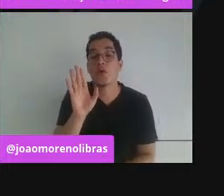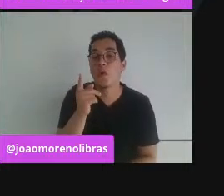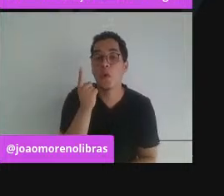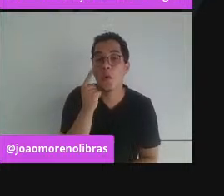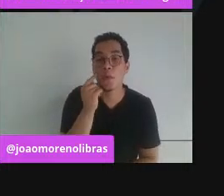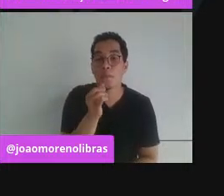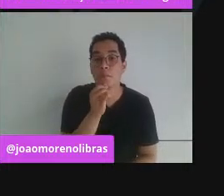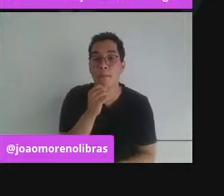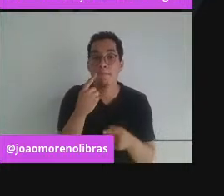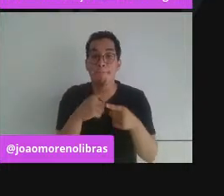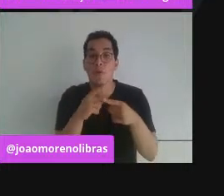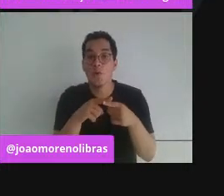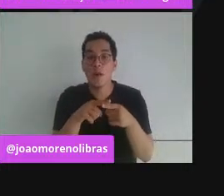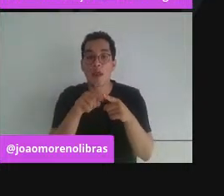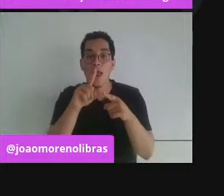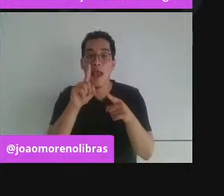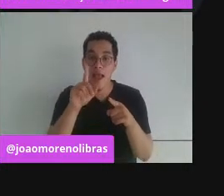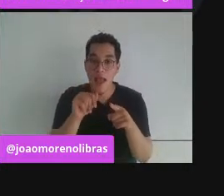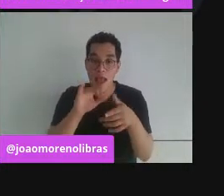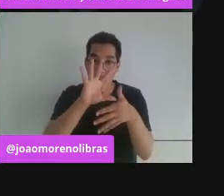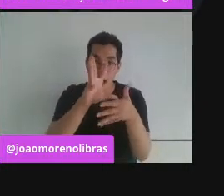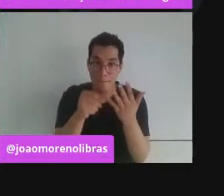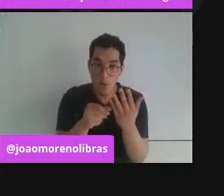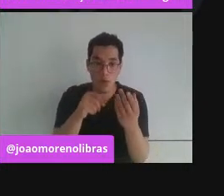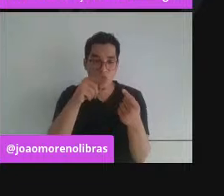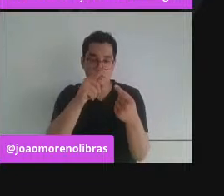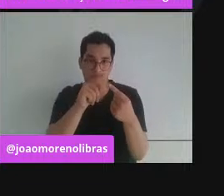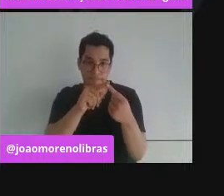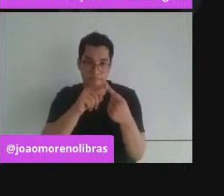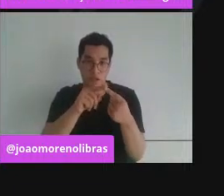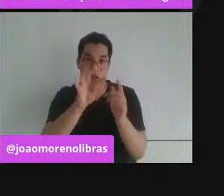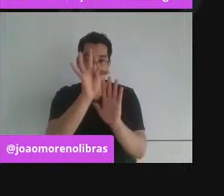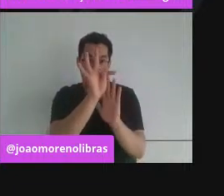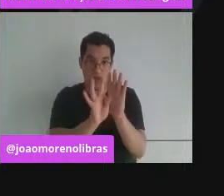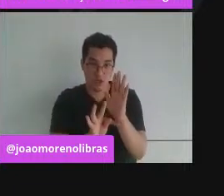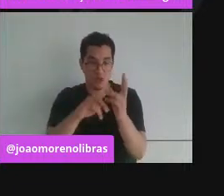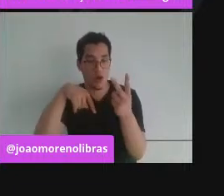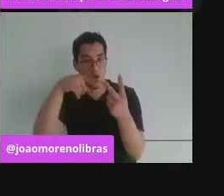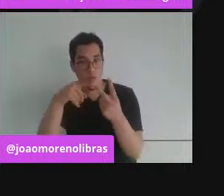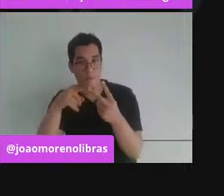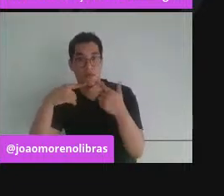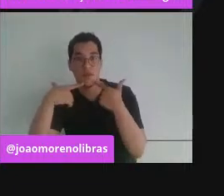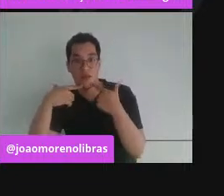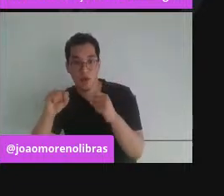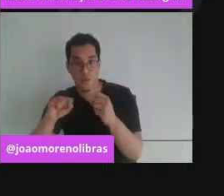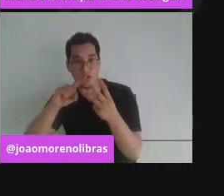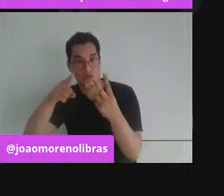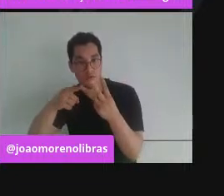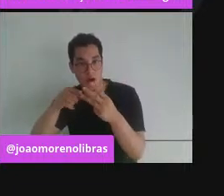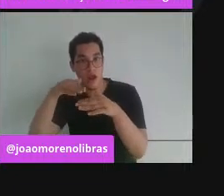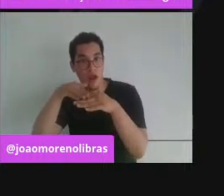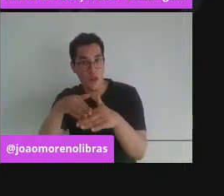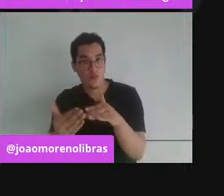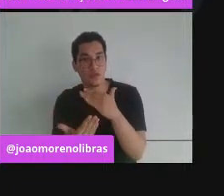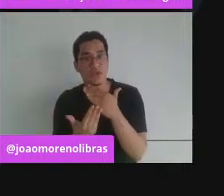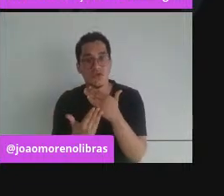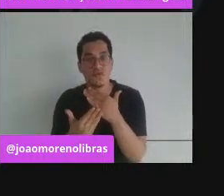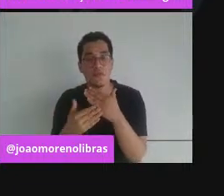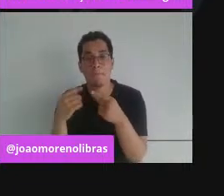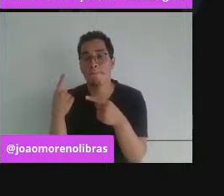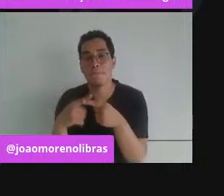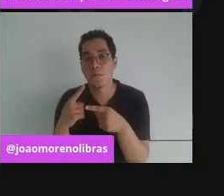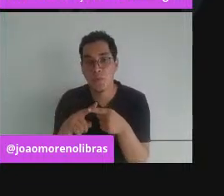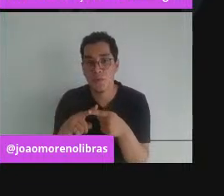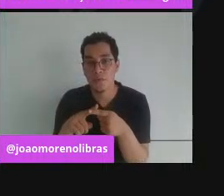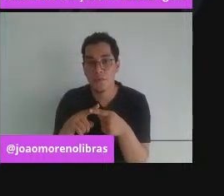ela é discursiva e é enunciativa? Fui buscar no fundador dos estudos enunciativos, né, Bonvenis. Então, ele diz que a enunciação é